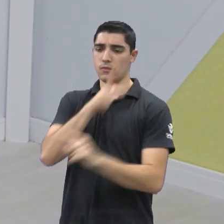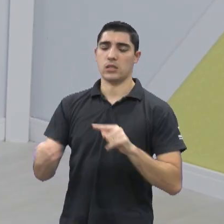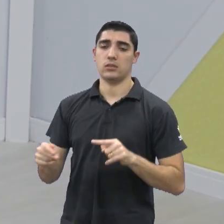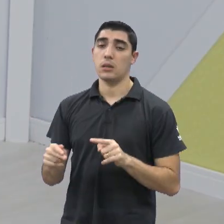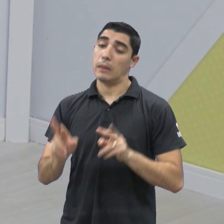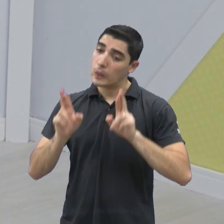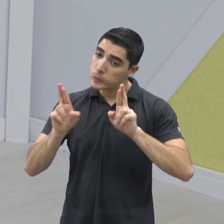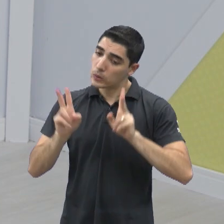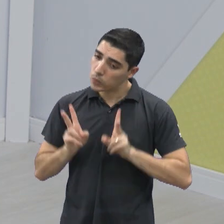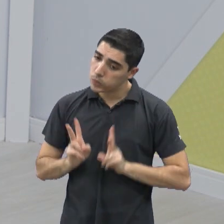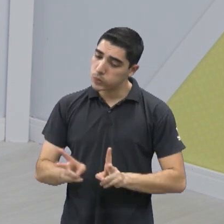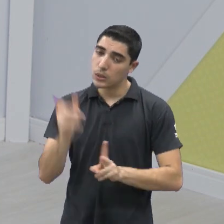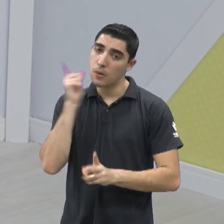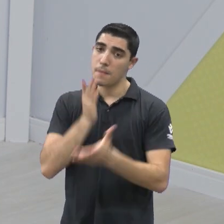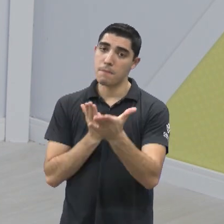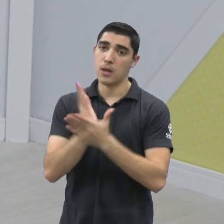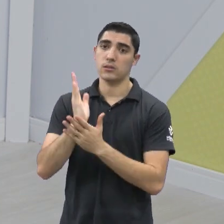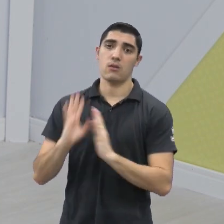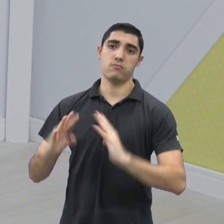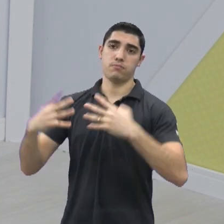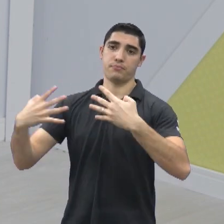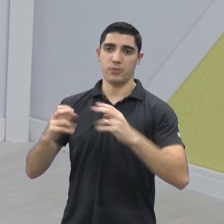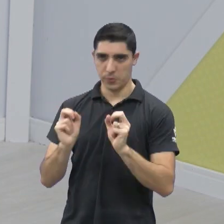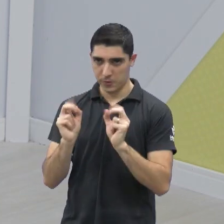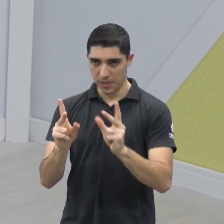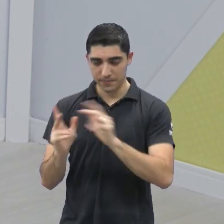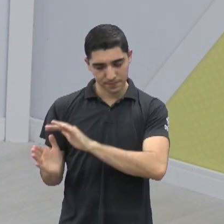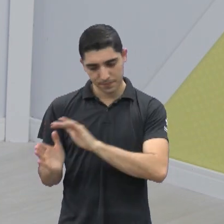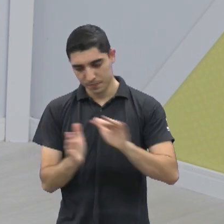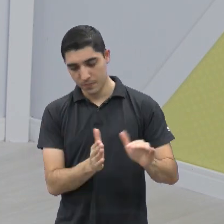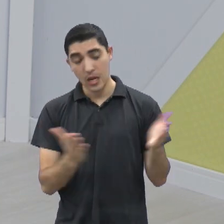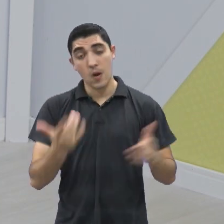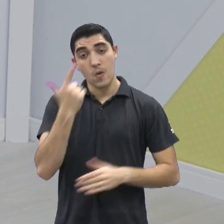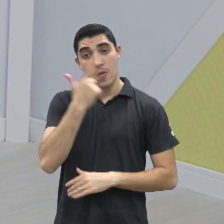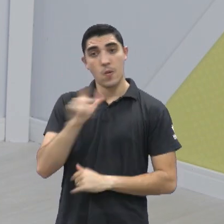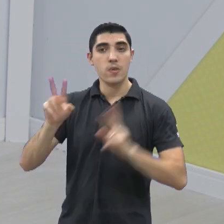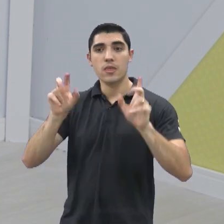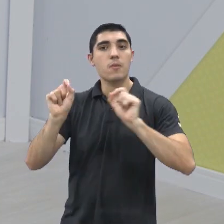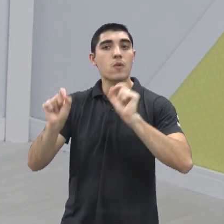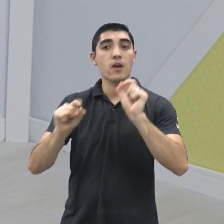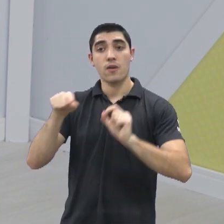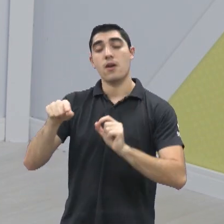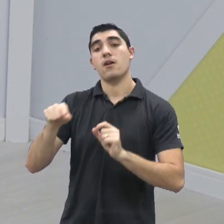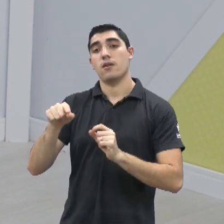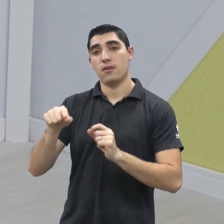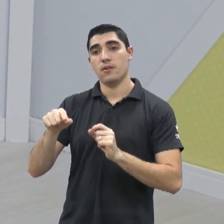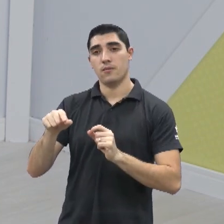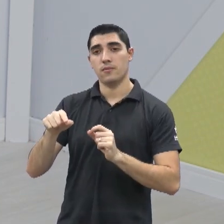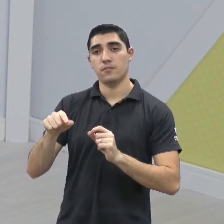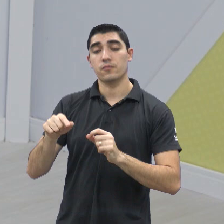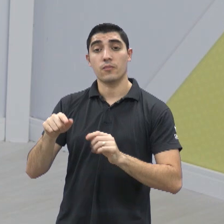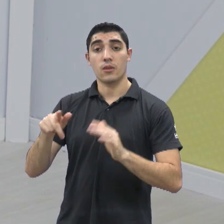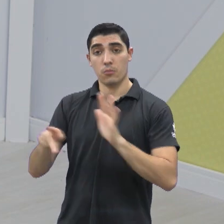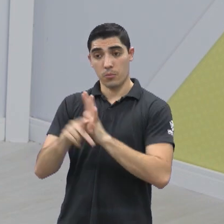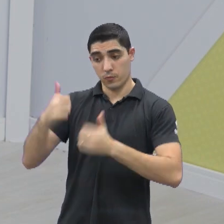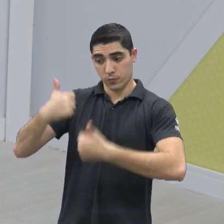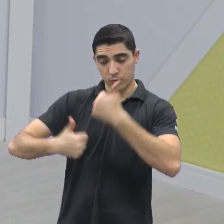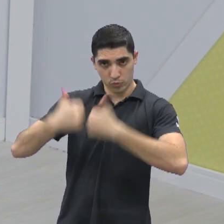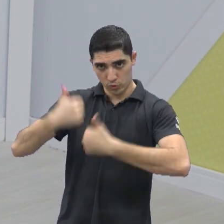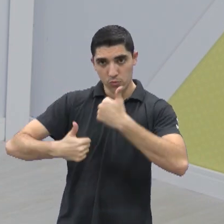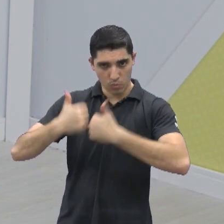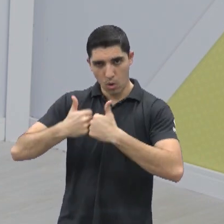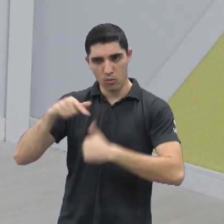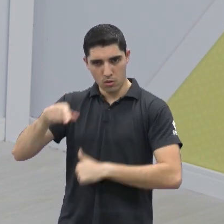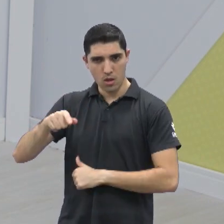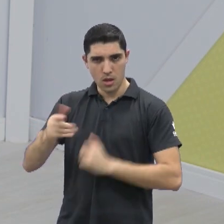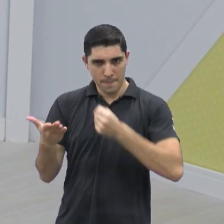aí com uma vaga nos playoffs, tá certo? Brunão, mudando de assunto, falando de futebol agora, falando do time Sub-15 do São José, os meninos